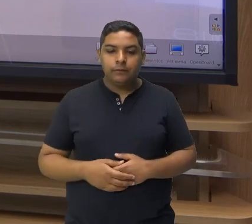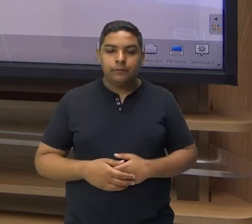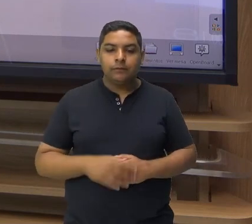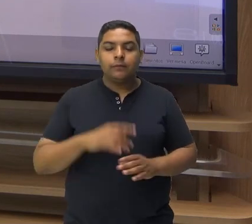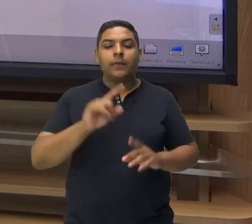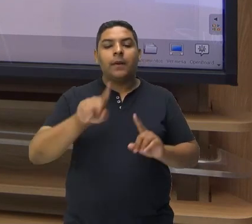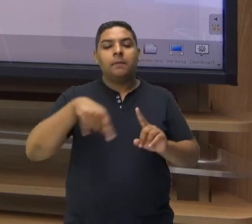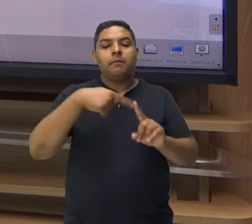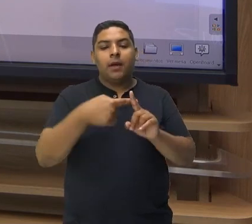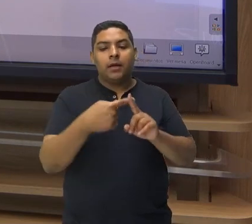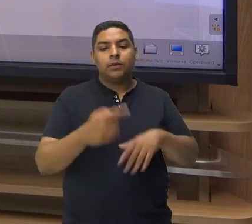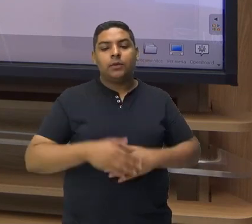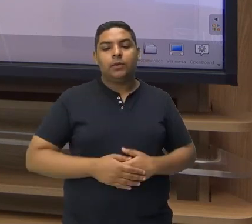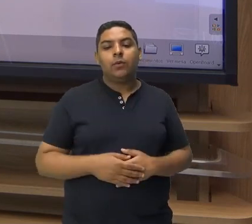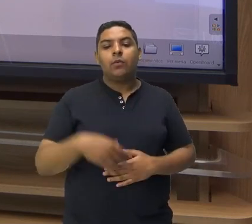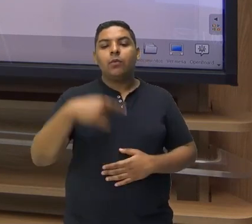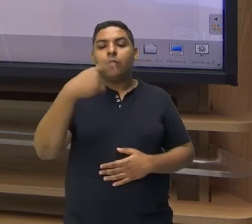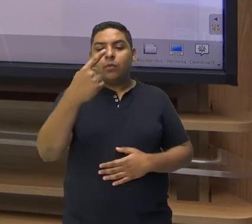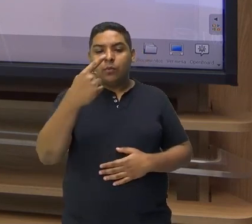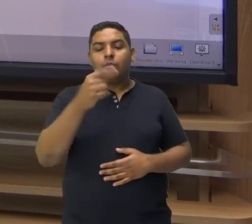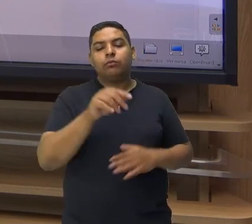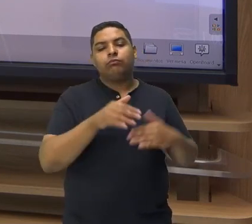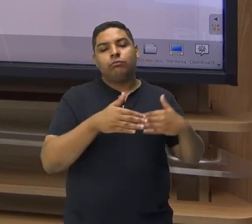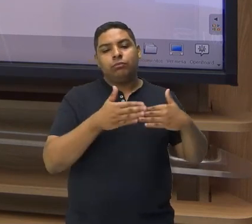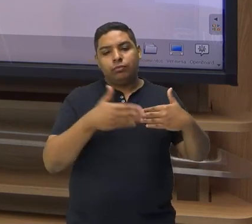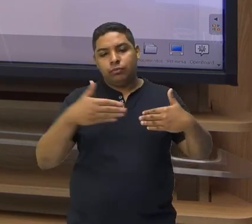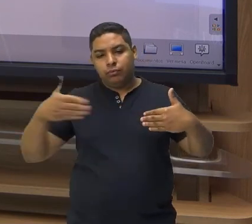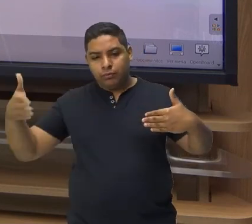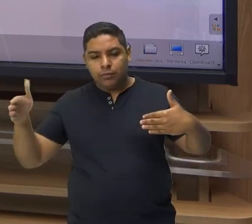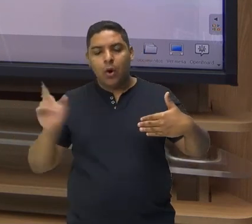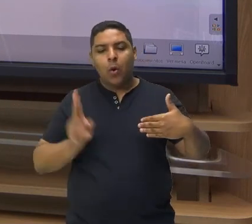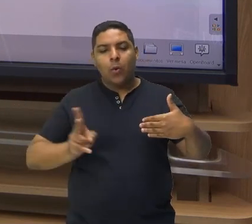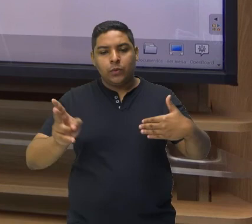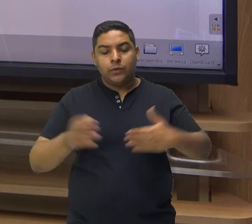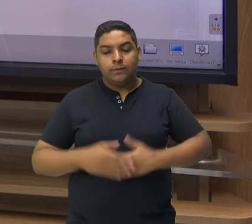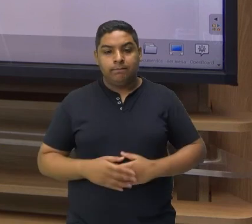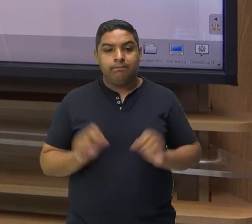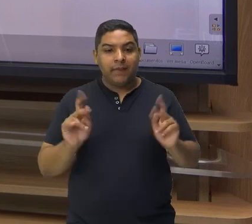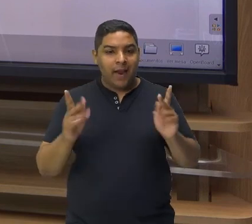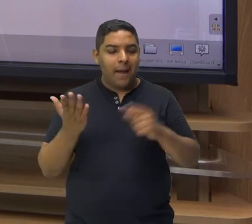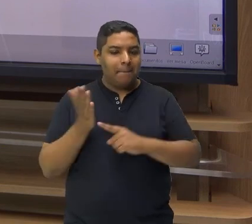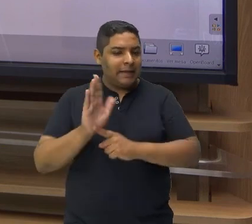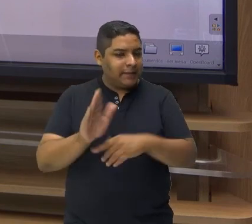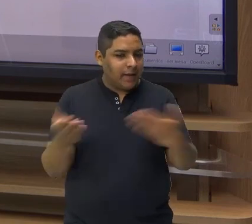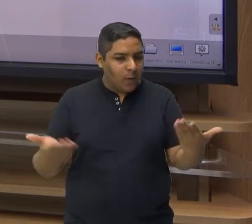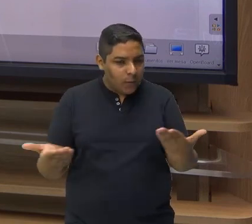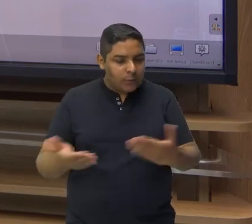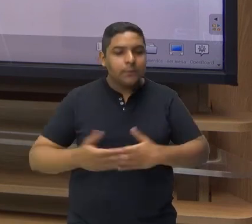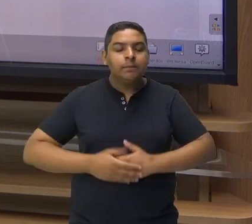1 sobre a capacitância do segundo capacitor, e assim vai. Beleza? Era isso que nós apresentamos